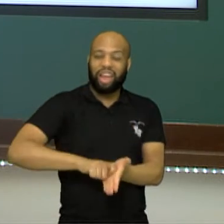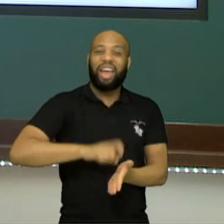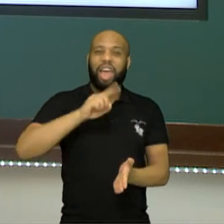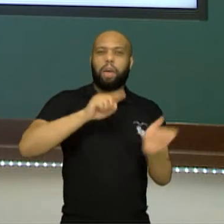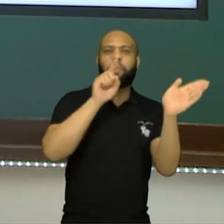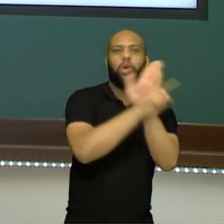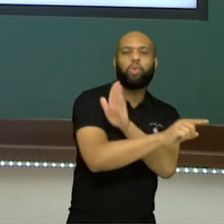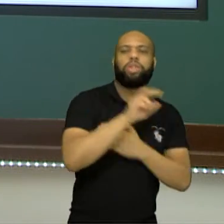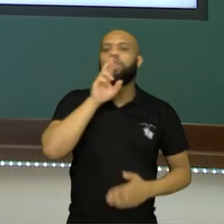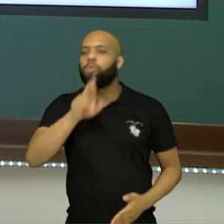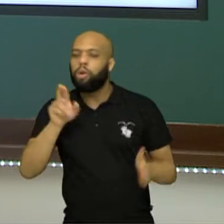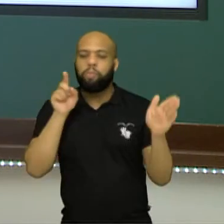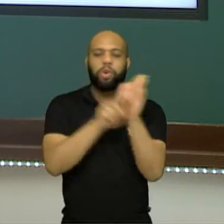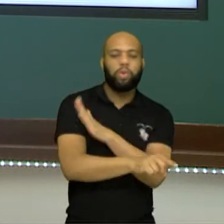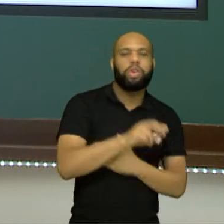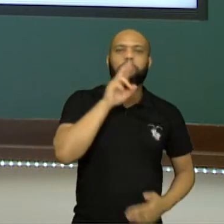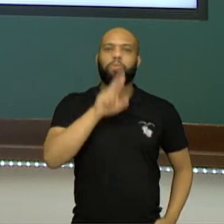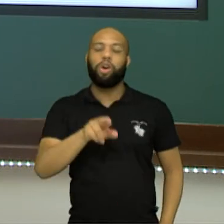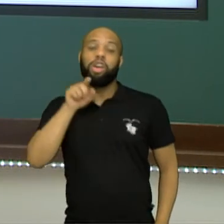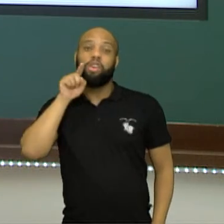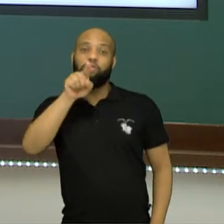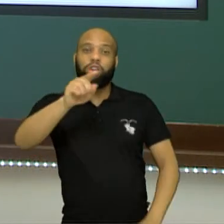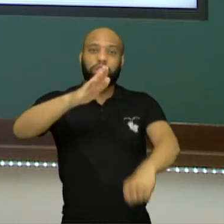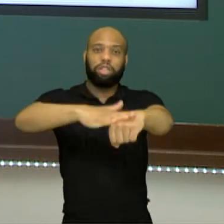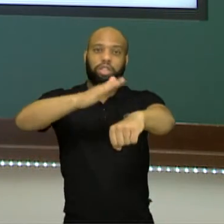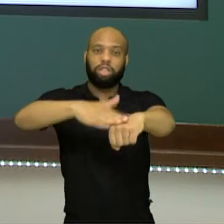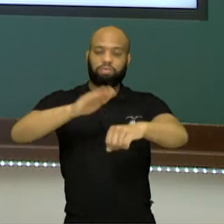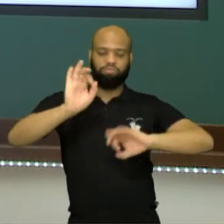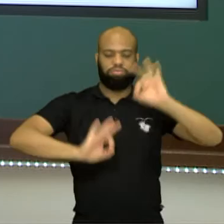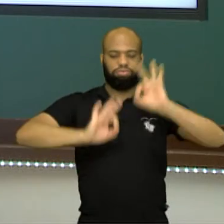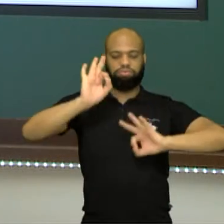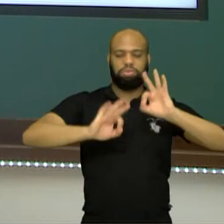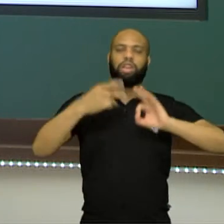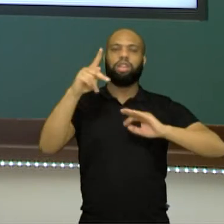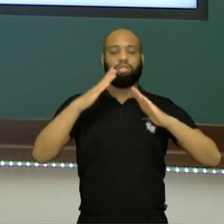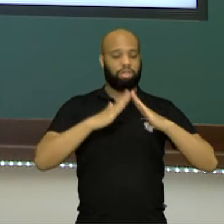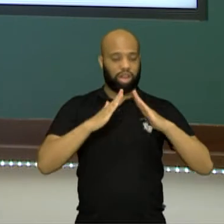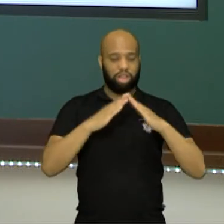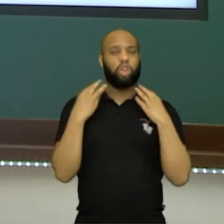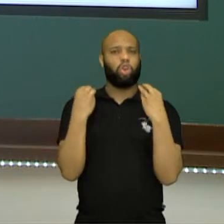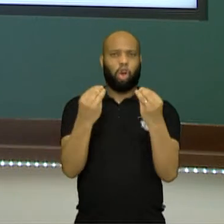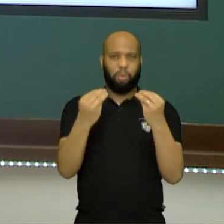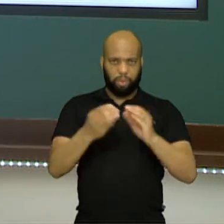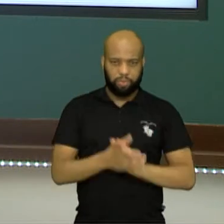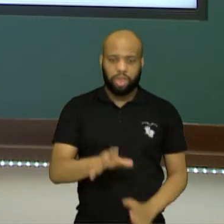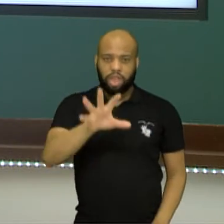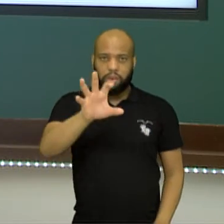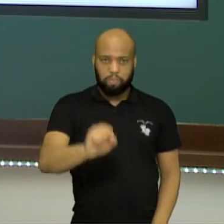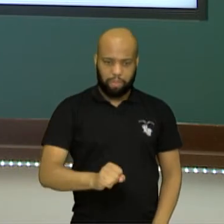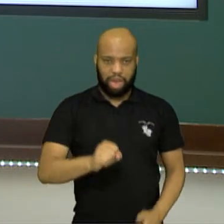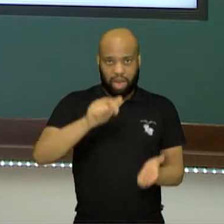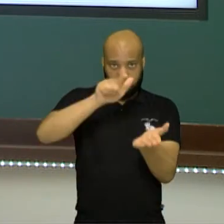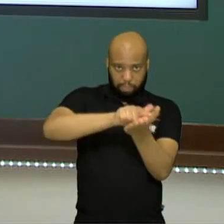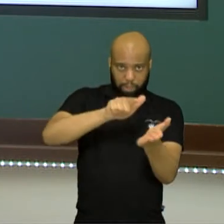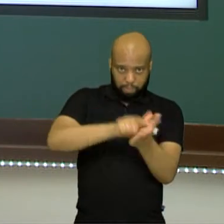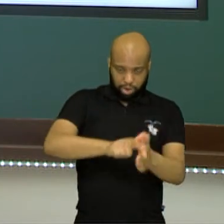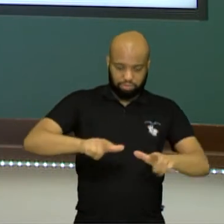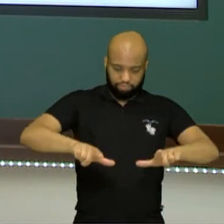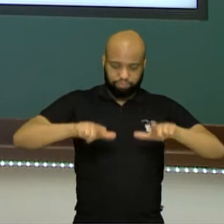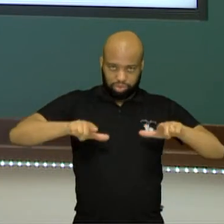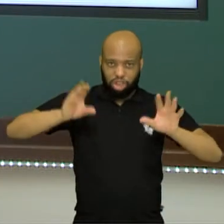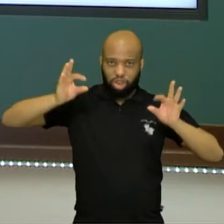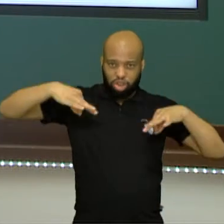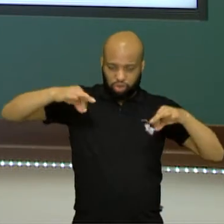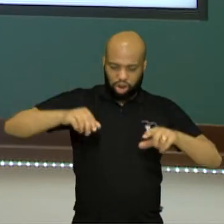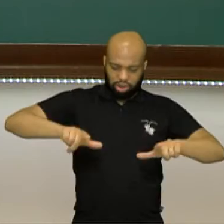assunto. Você pode montar isso aí para você mesmo na sua casa. Como? Pegue pequenos pedaços de papel, folhas,